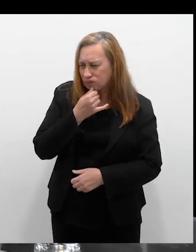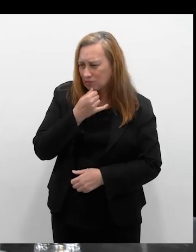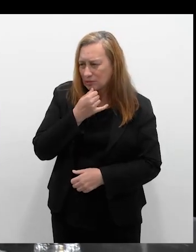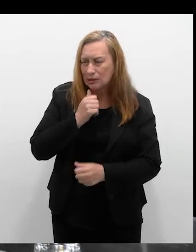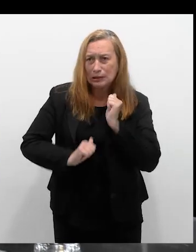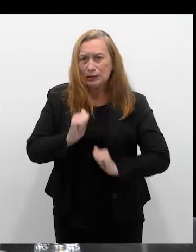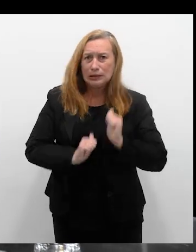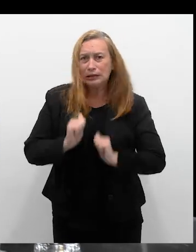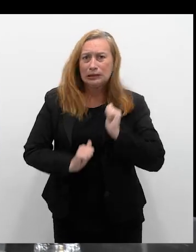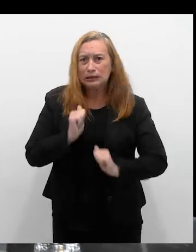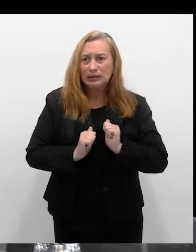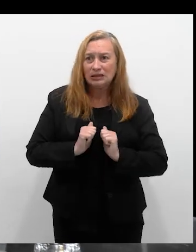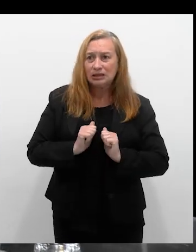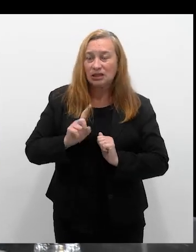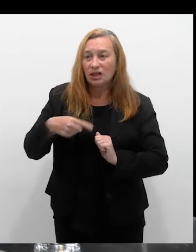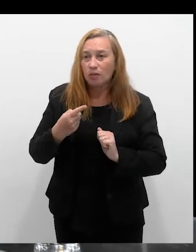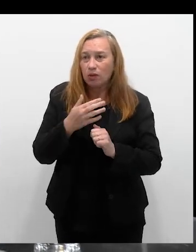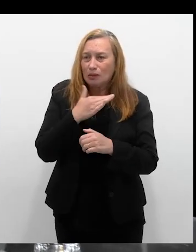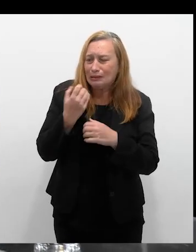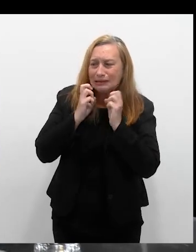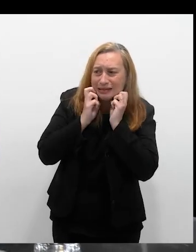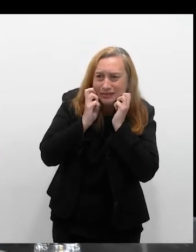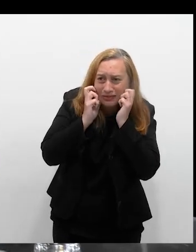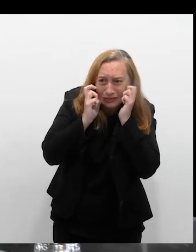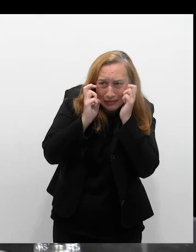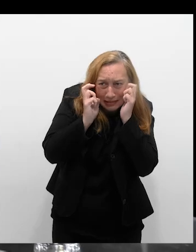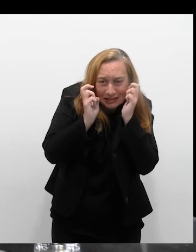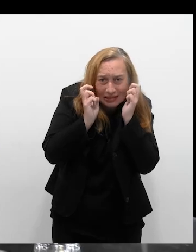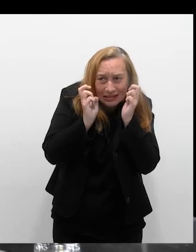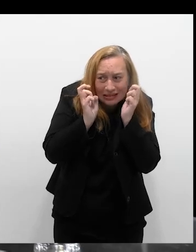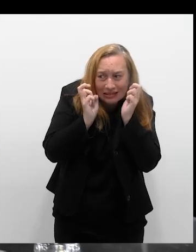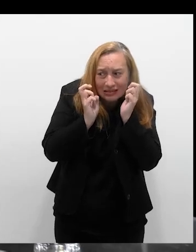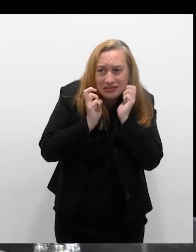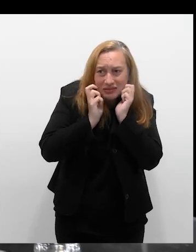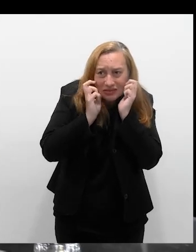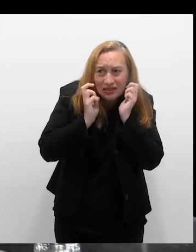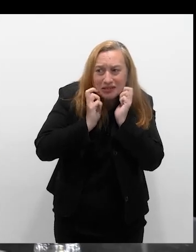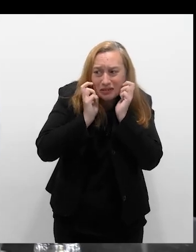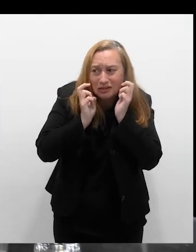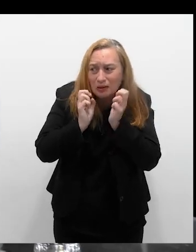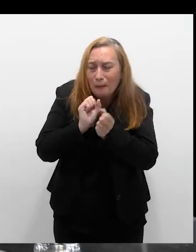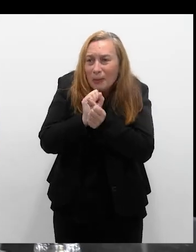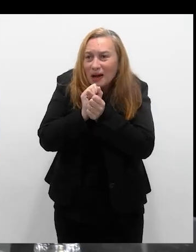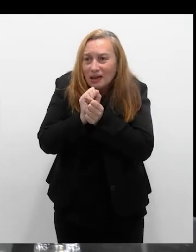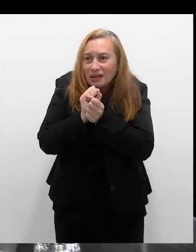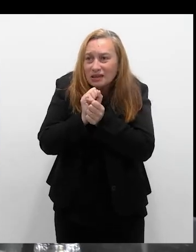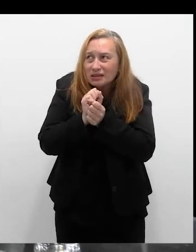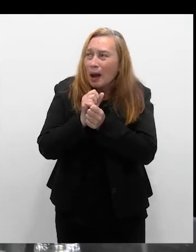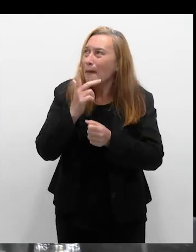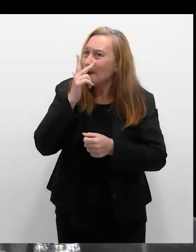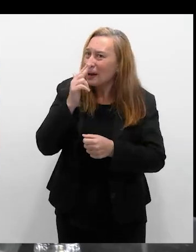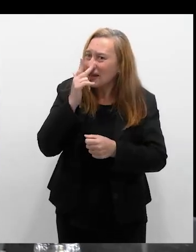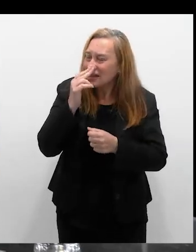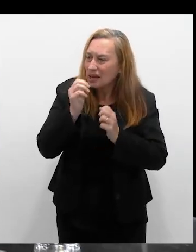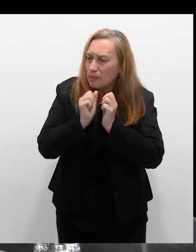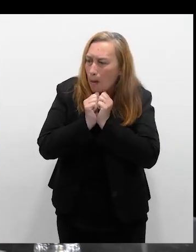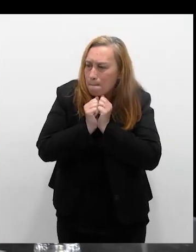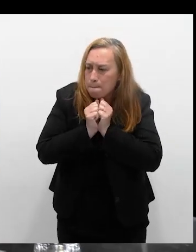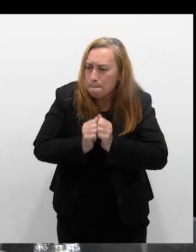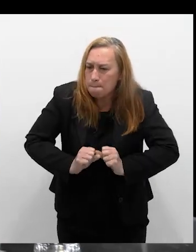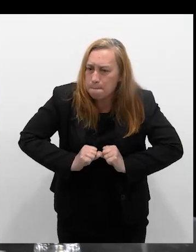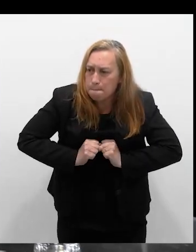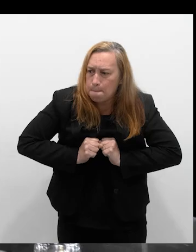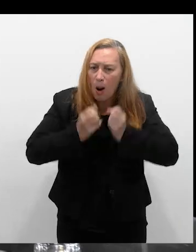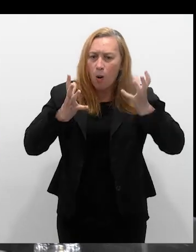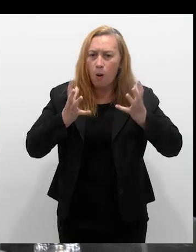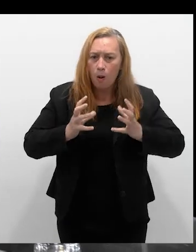ter uma crise de ansiedade, e depois morrer de vergonha e acabar paralisando. Então, é como se a pessoa tivesse uma espécie de explosão